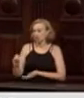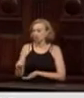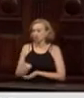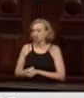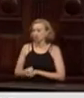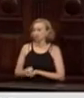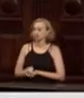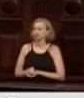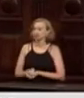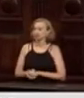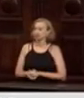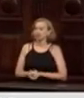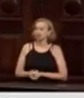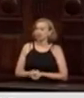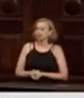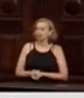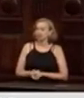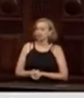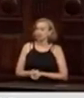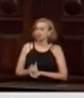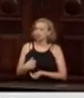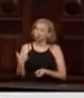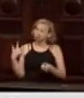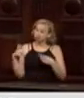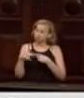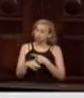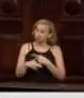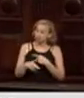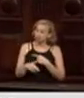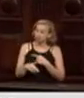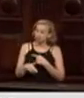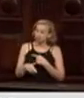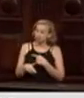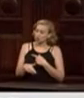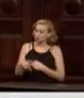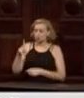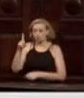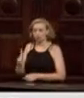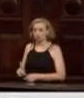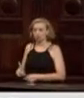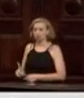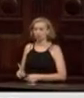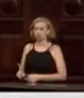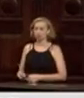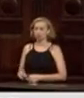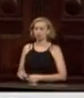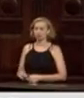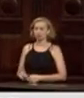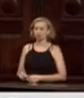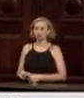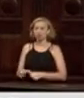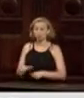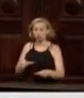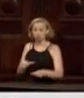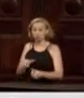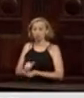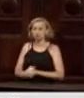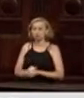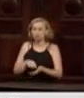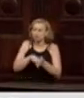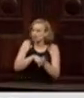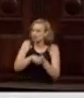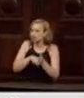Legislativa. Fui impedido de exercer o meu direito de, como minoria e de como oposição, investigar